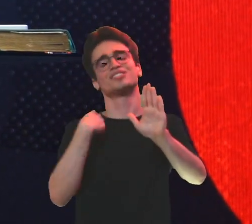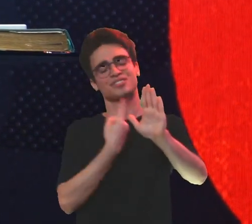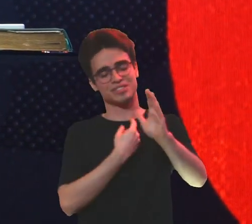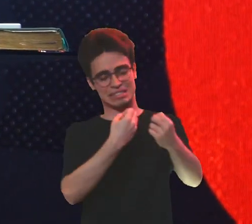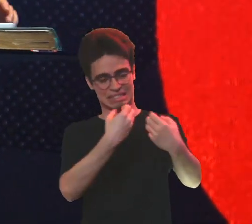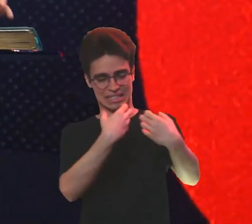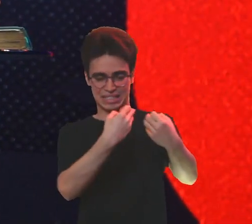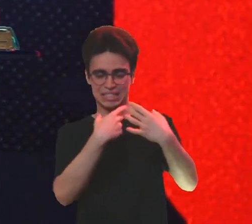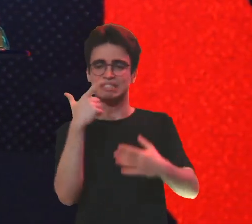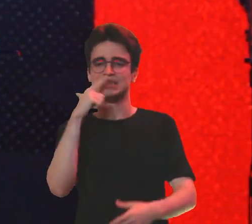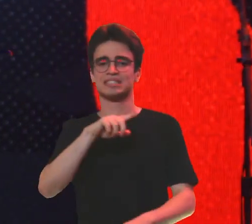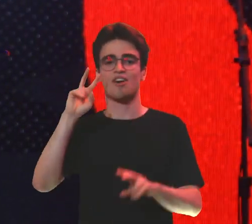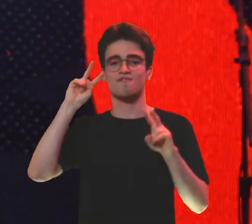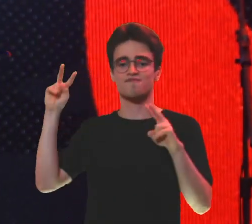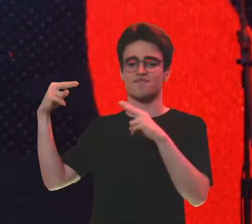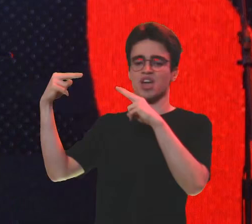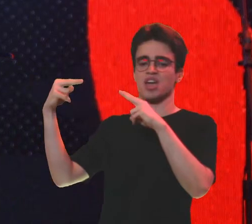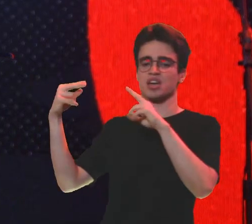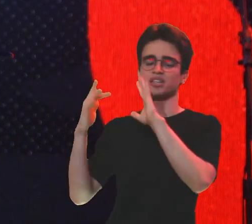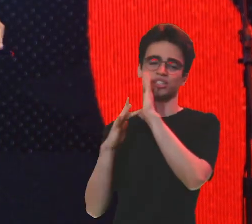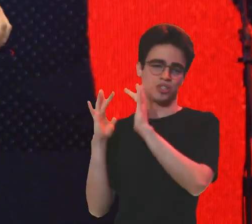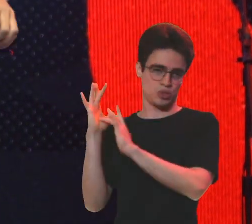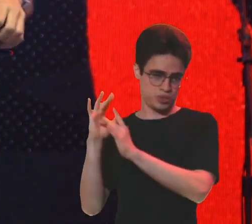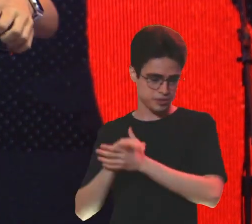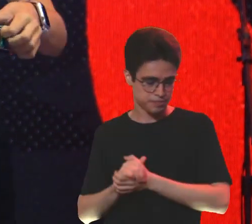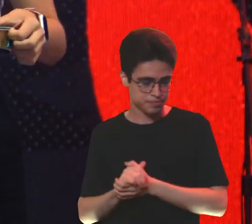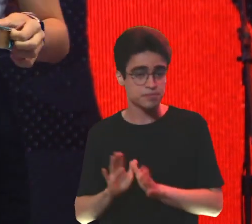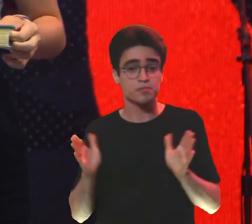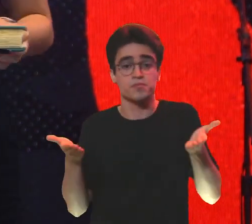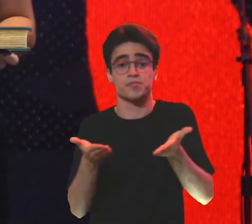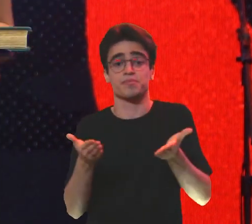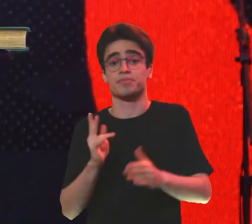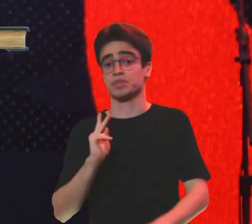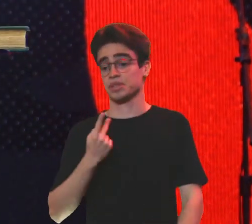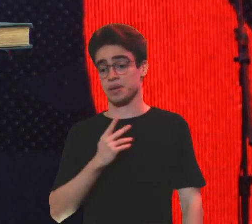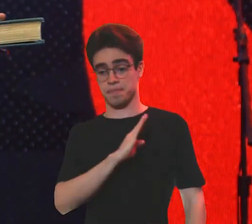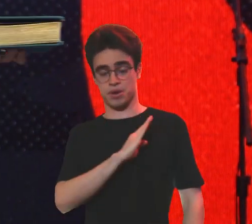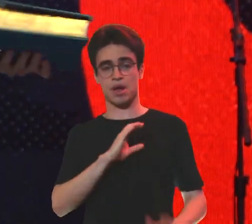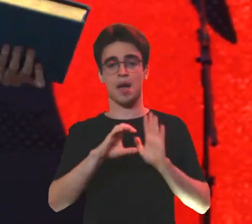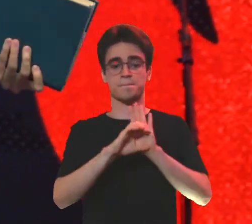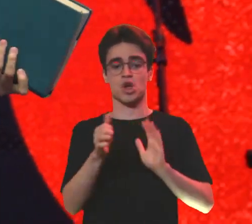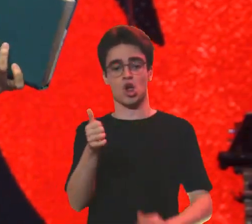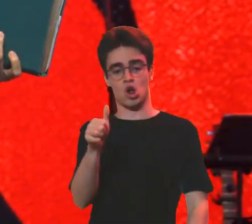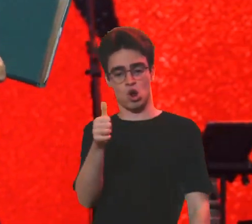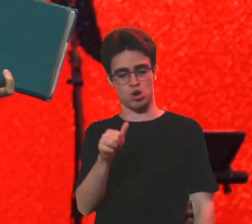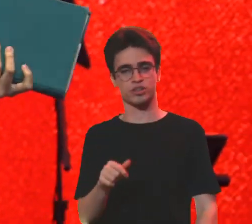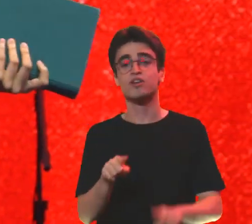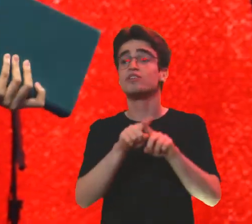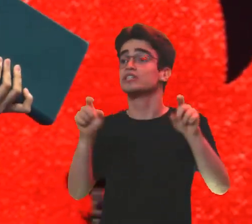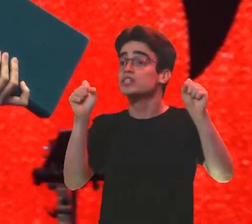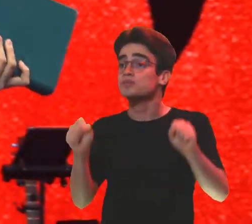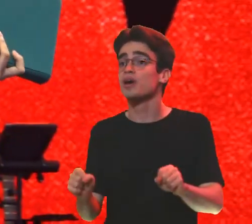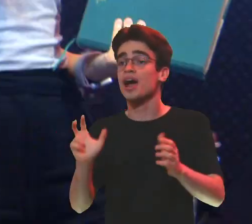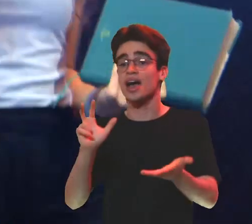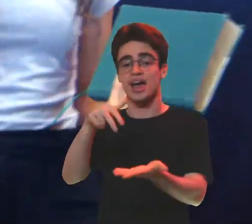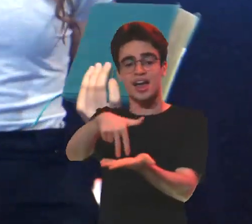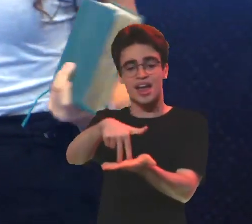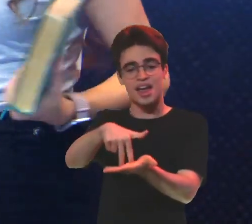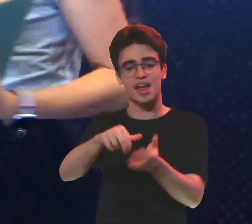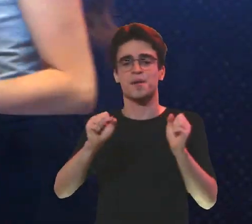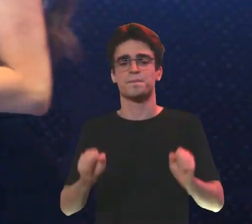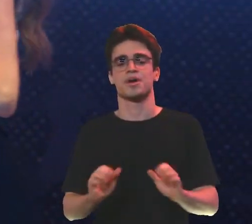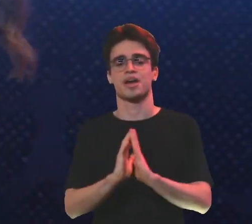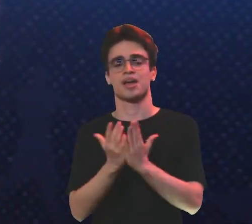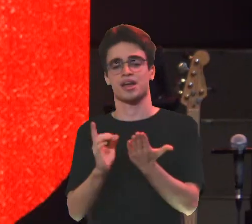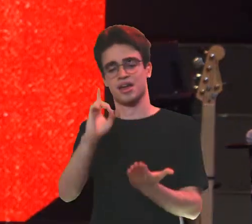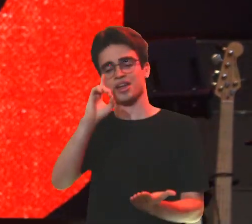por isso, a gente vai ler hoje o texto de Hebreus 11. Vou falar para você ficar de pé no seu lugar, para você acordar. Levanta aí, pega a sua Bíblia, que a